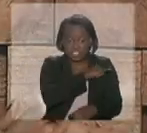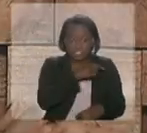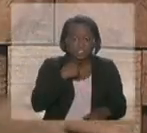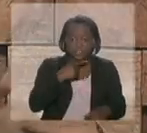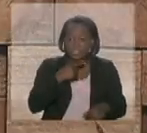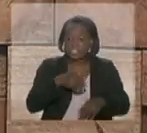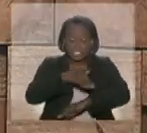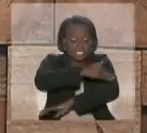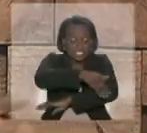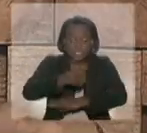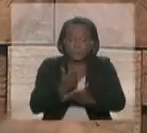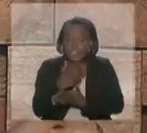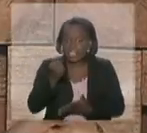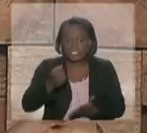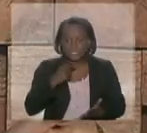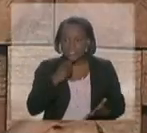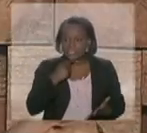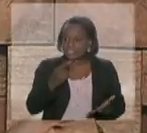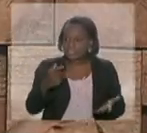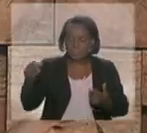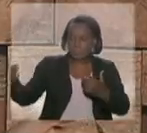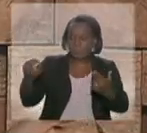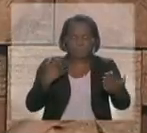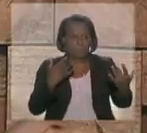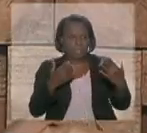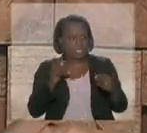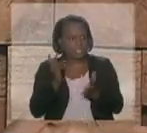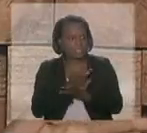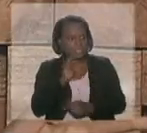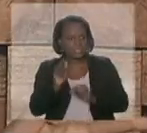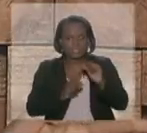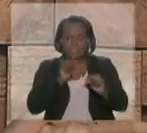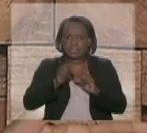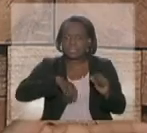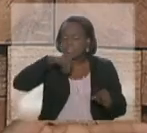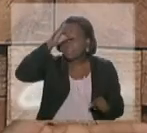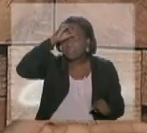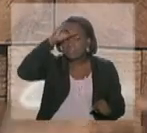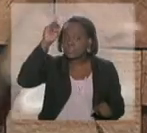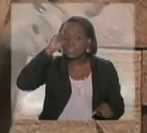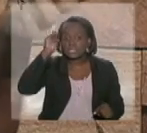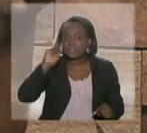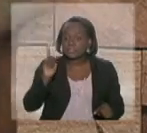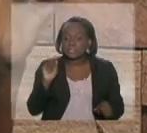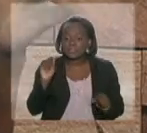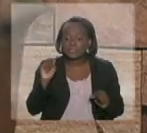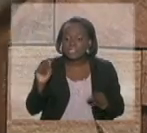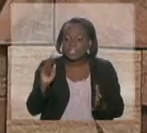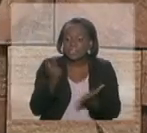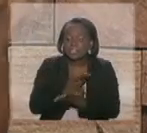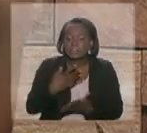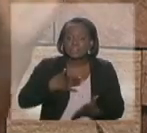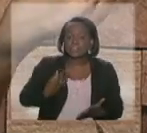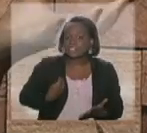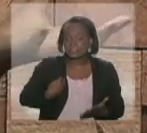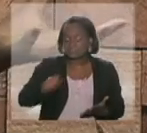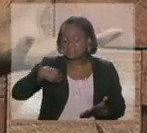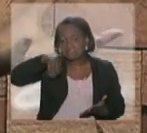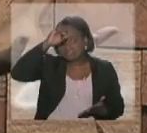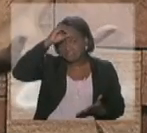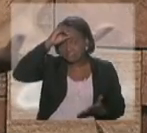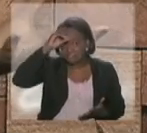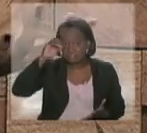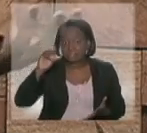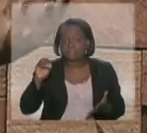Janeiro eu não consigo n China comprar o leite eu falo gente que que tá acontecendo entendeu como é que eu não tinha a ideia do que ia